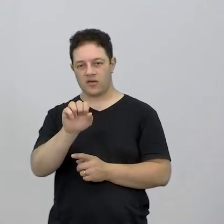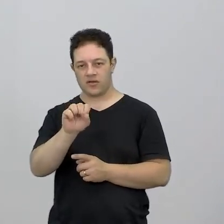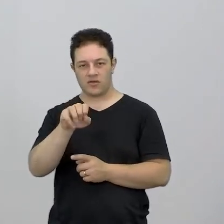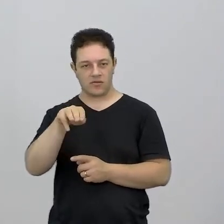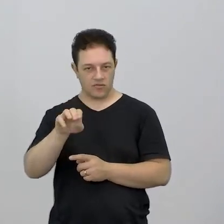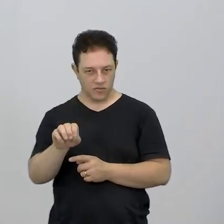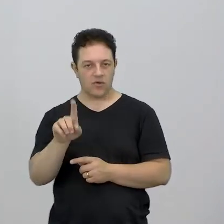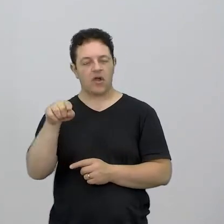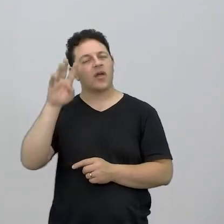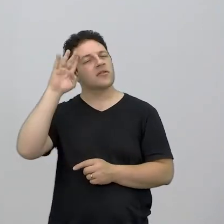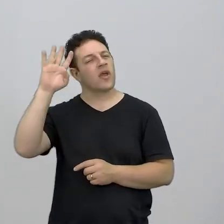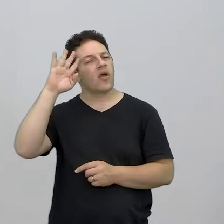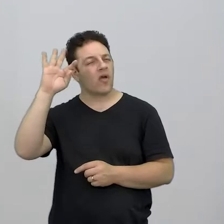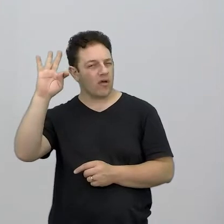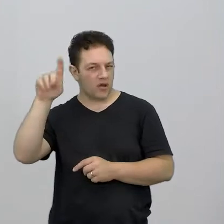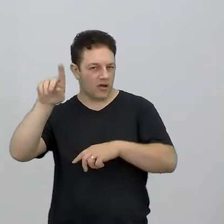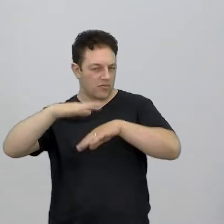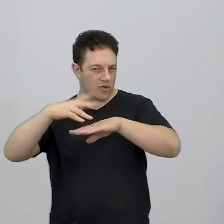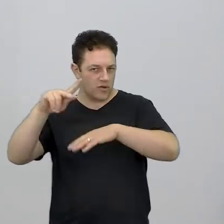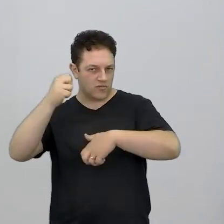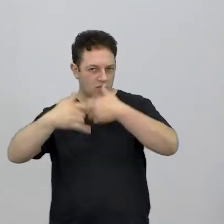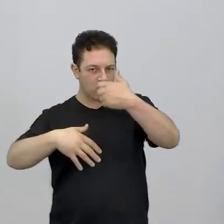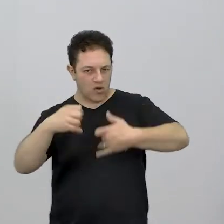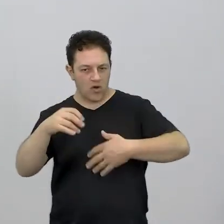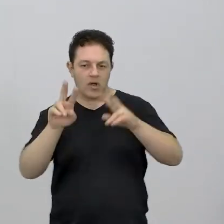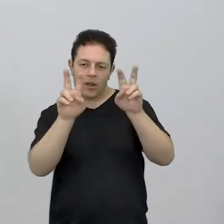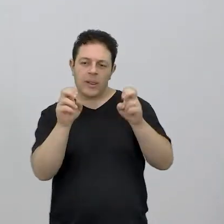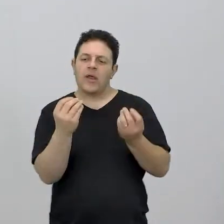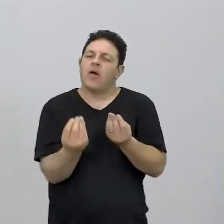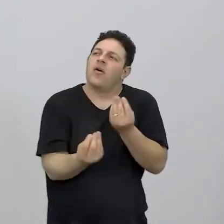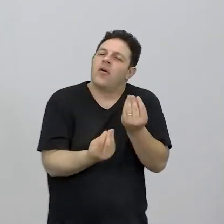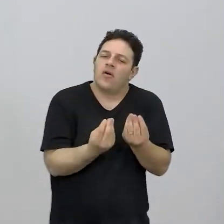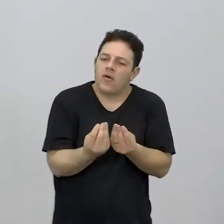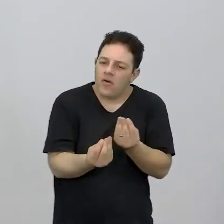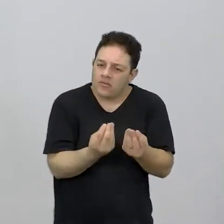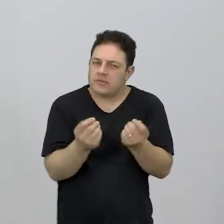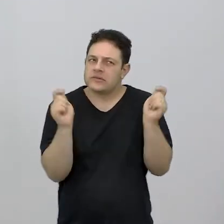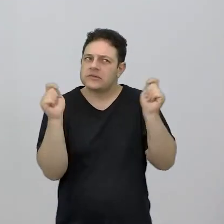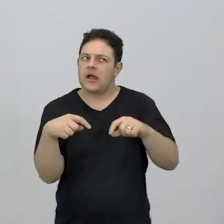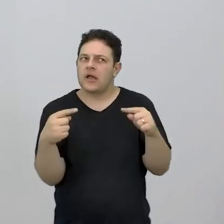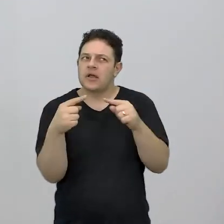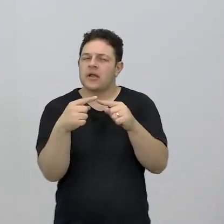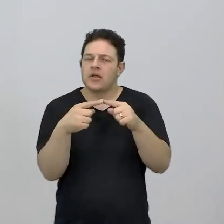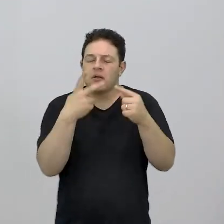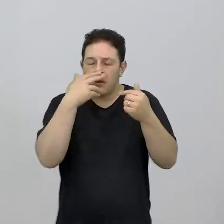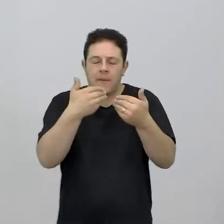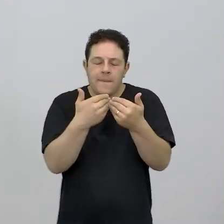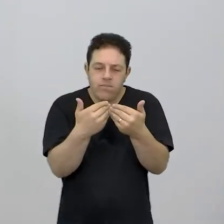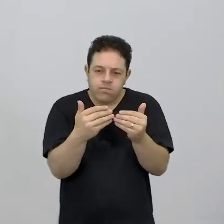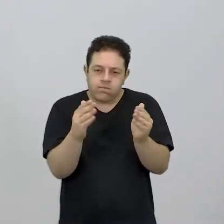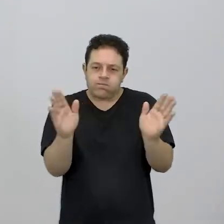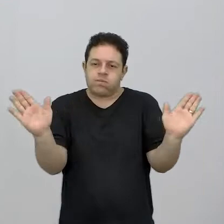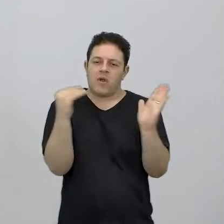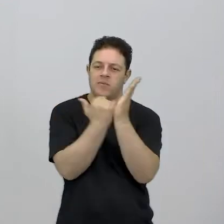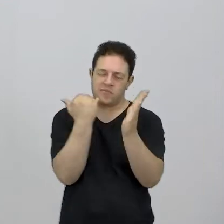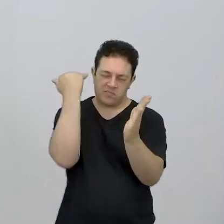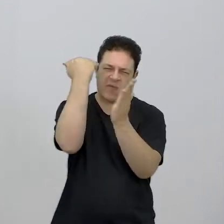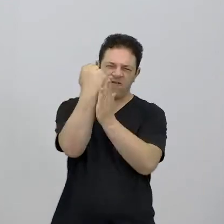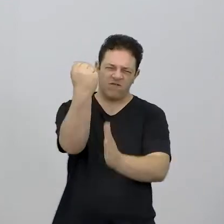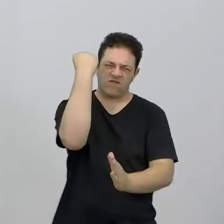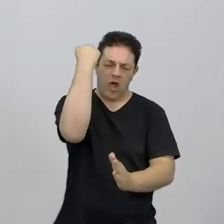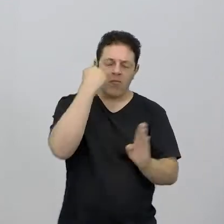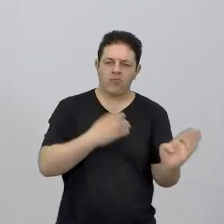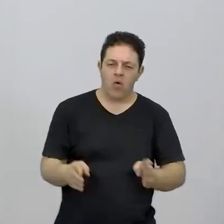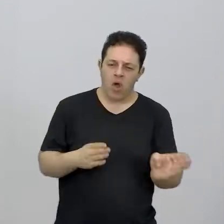teóricos, né, desse modelo, de pensar justamente como que poderia ser maximizada, como que poderia ser potencializada